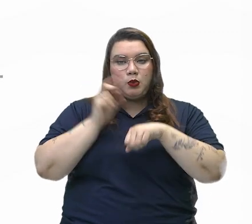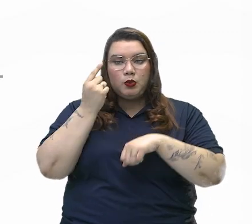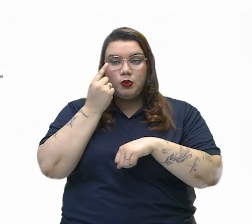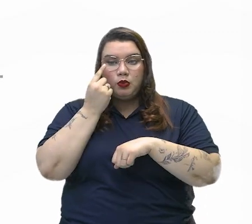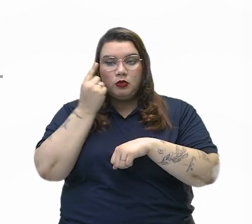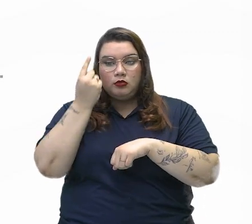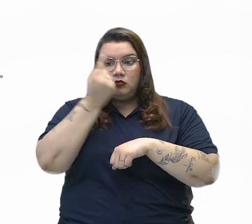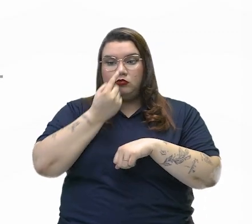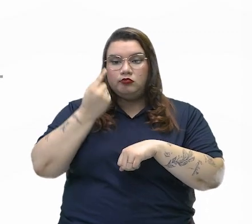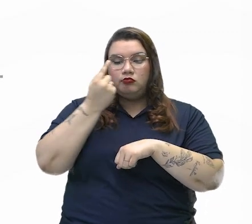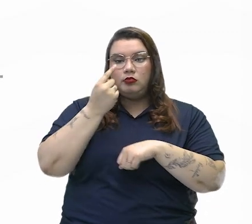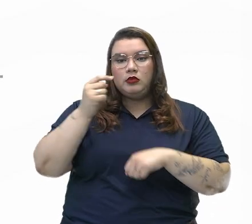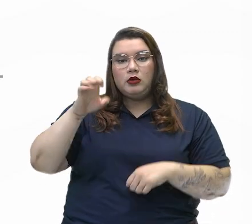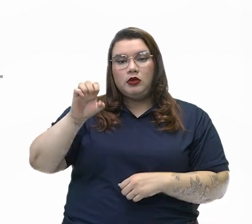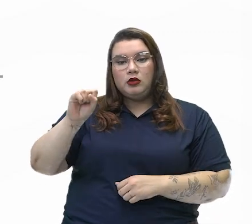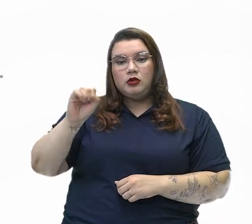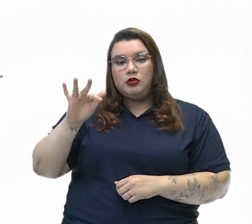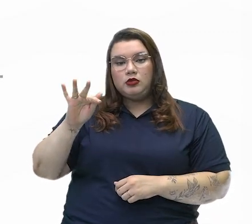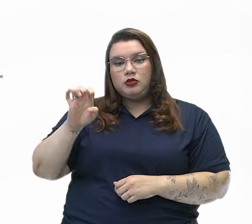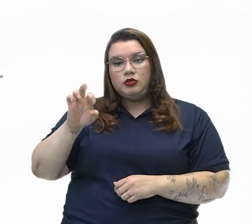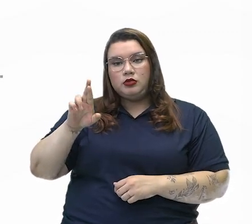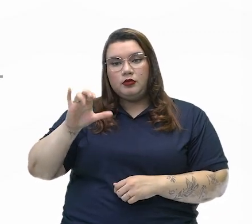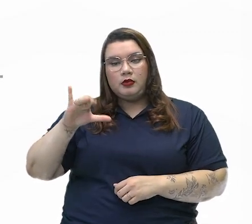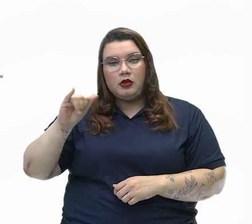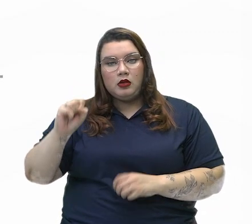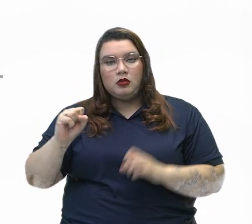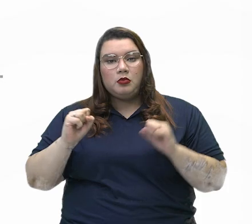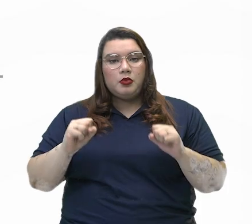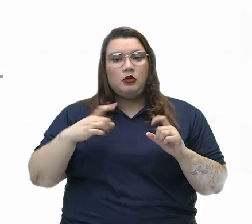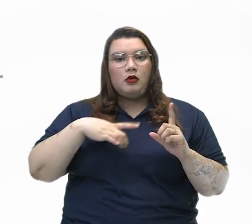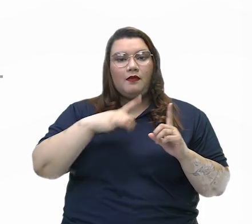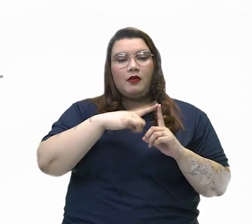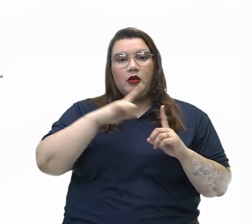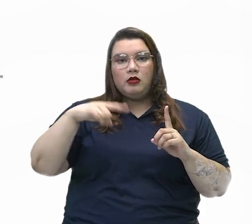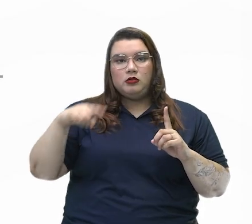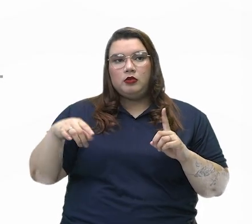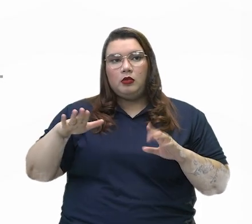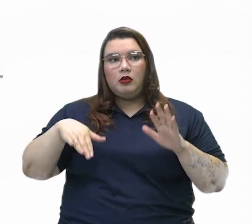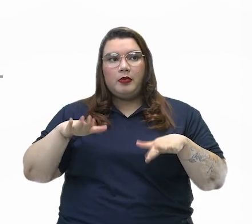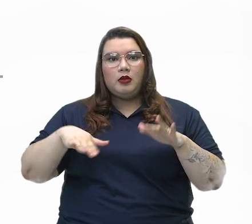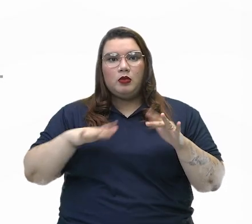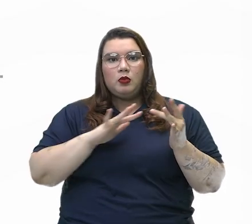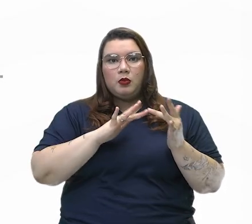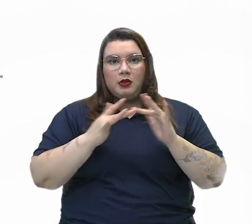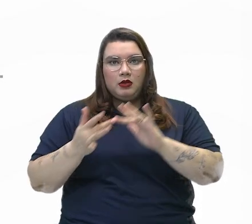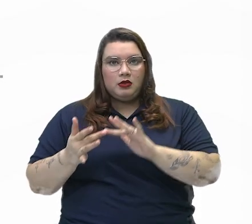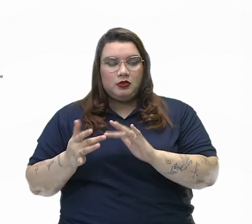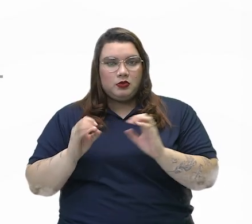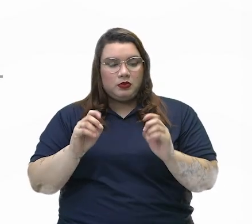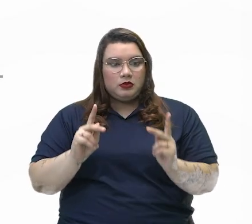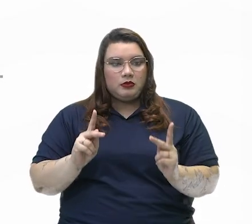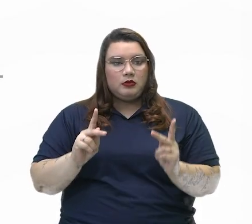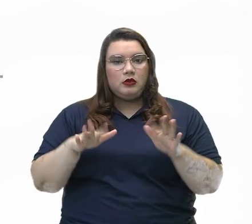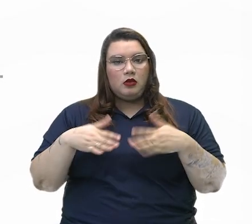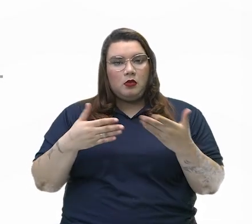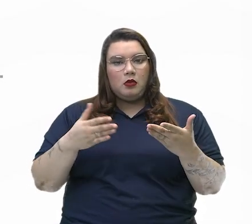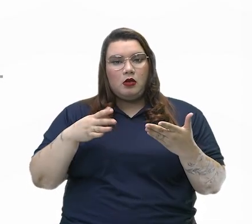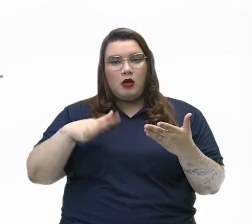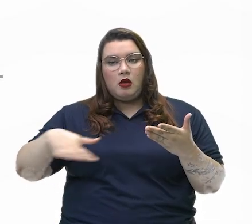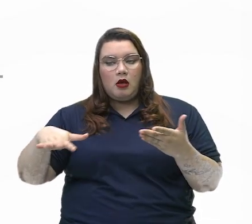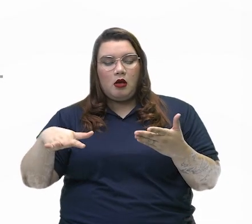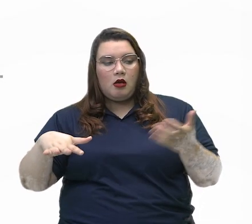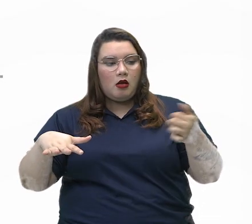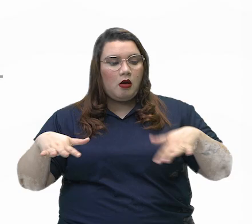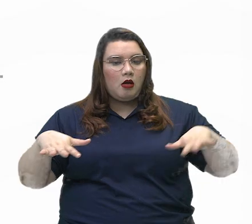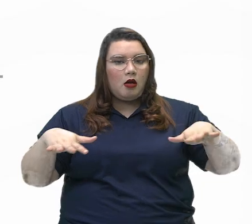esféricas podem variar de acordo com o meio em que elas se encontram. É o que eu acabei de falar agora há pouco, né?